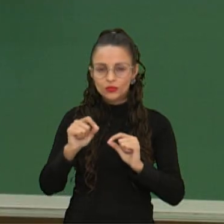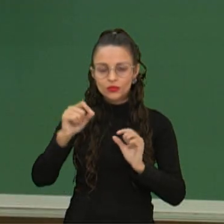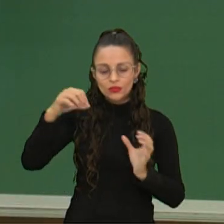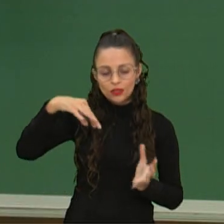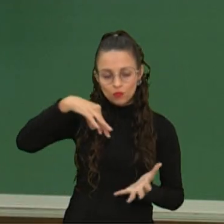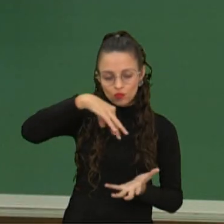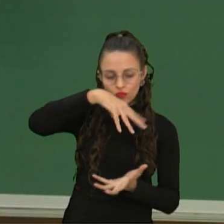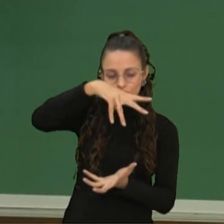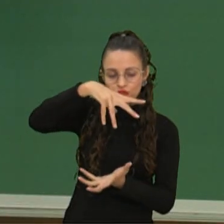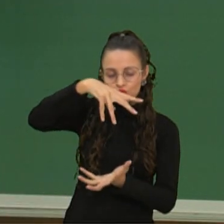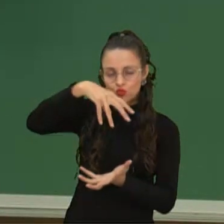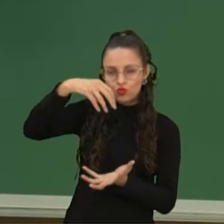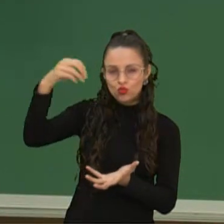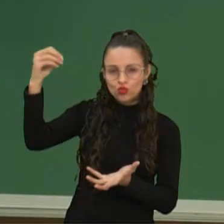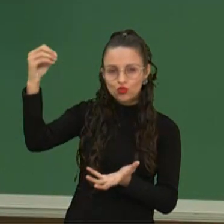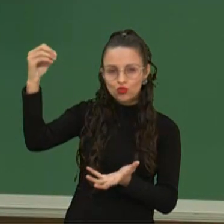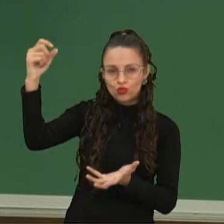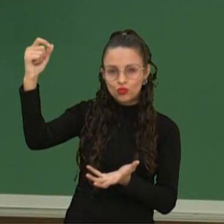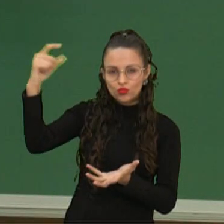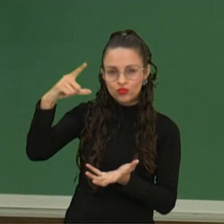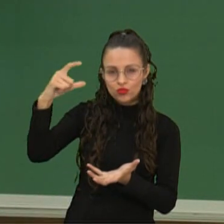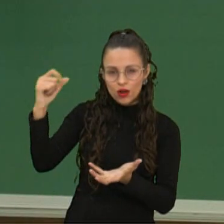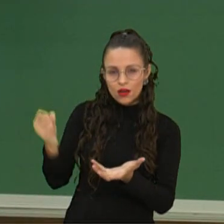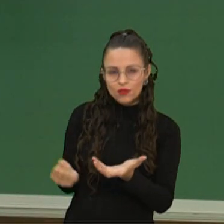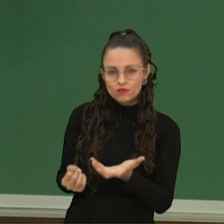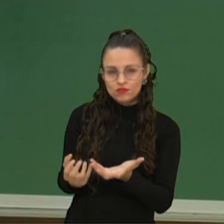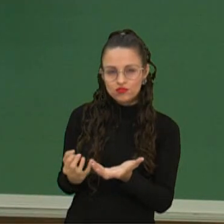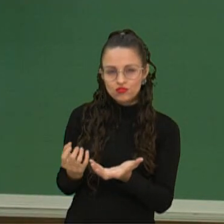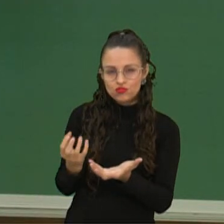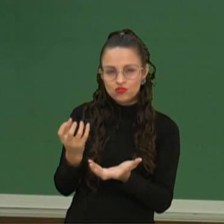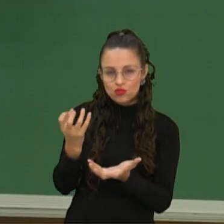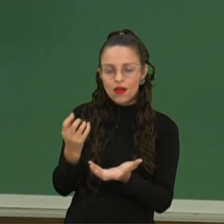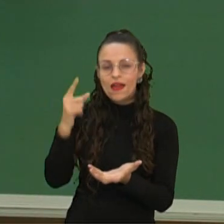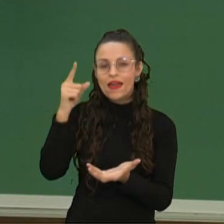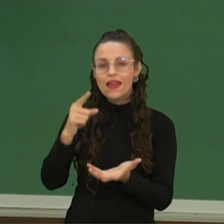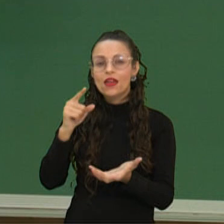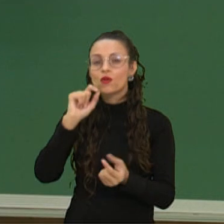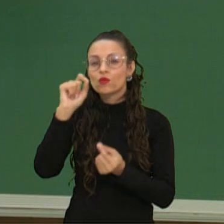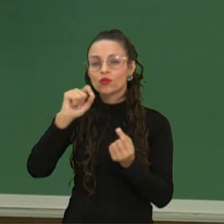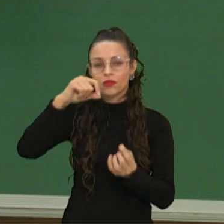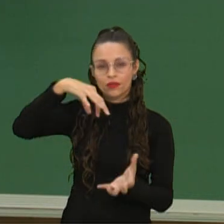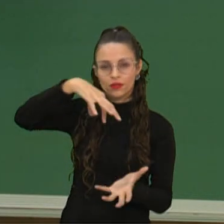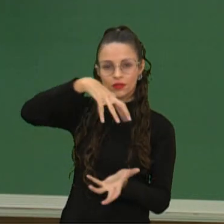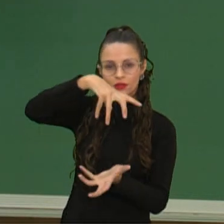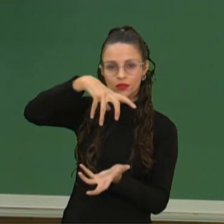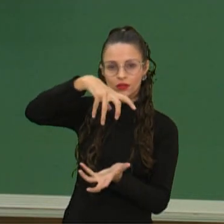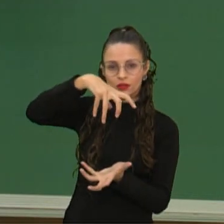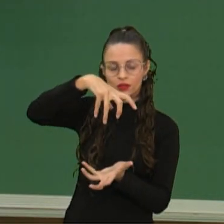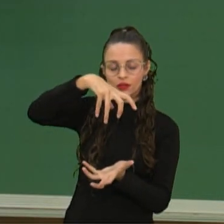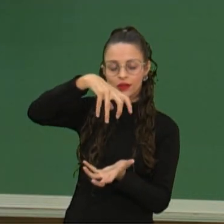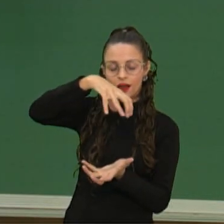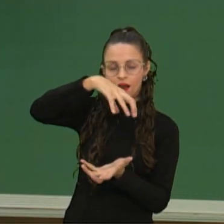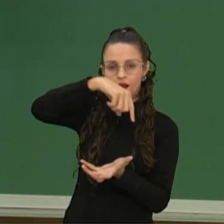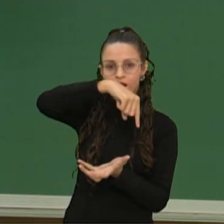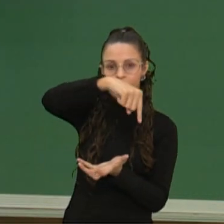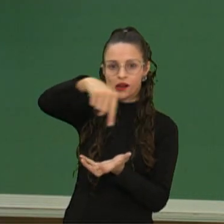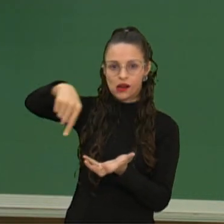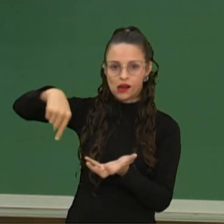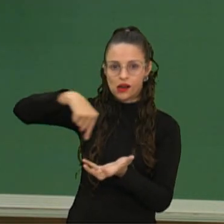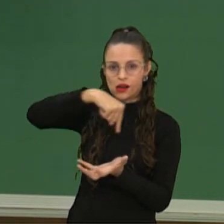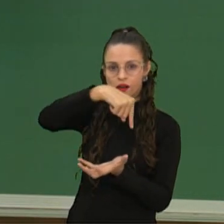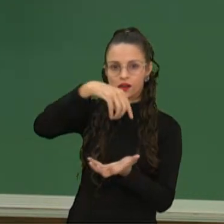estufa, ele fala que é justamente o processo da radiação da atmosfera do planeta, né,